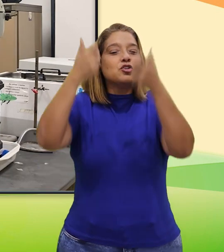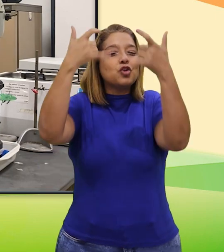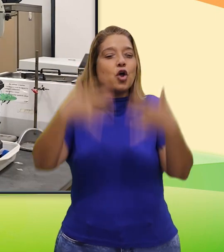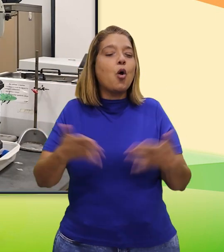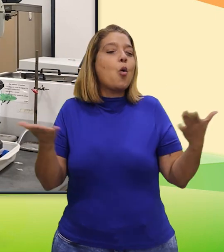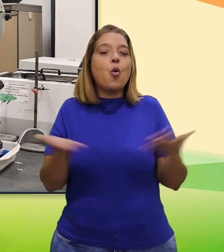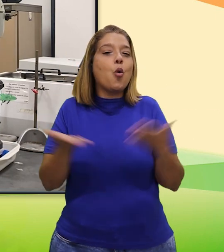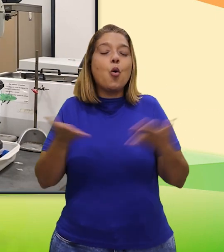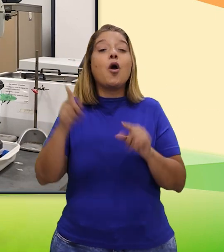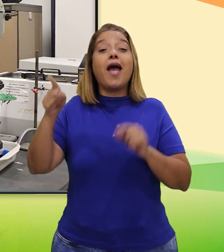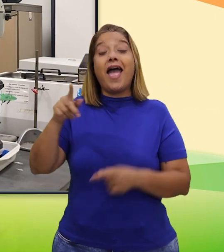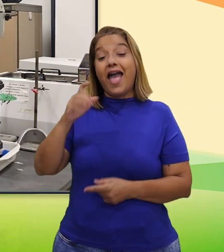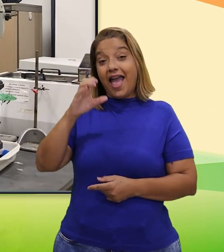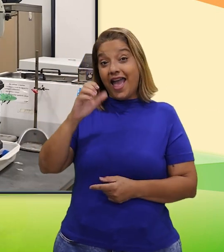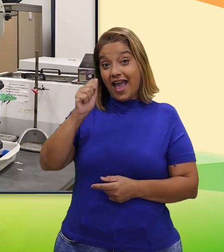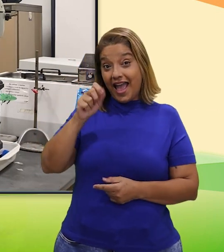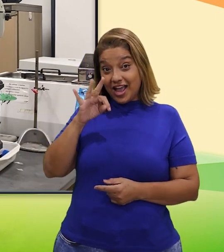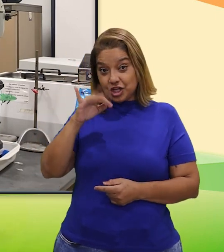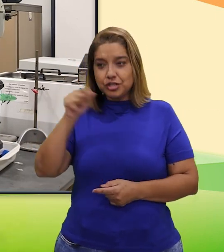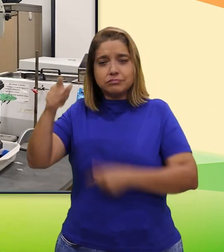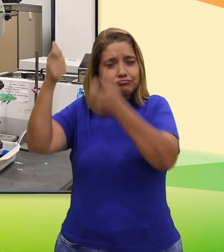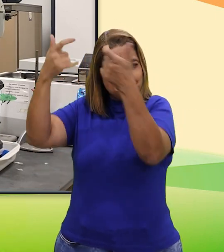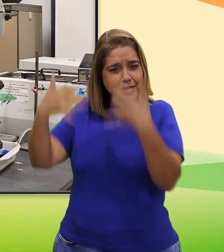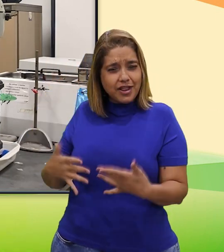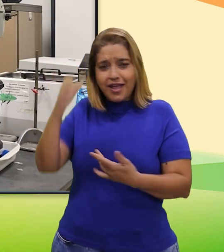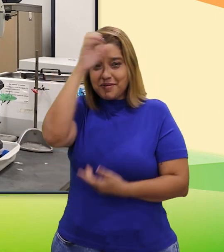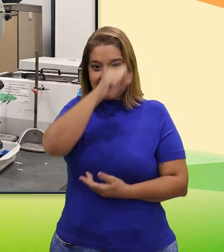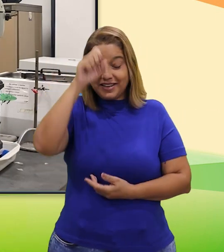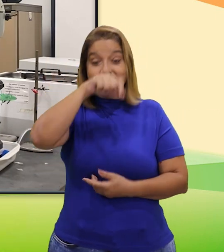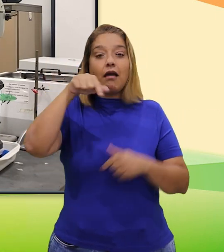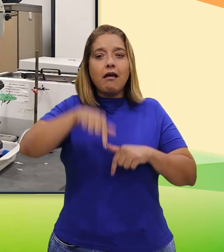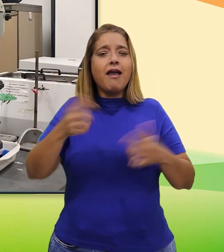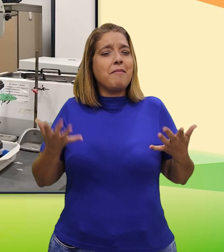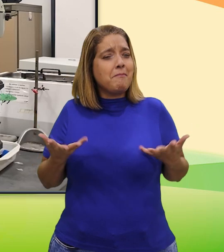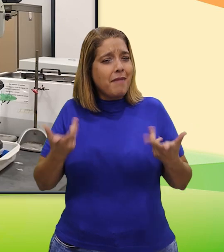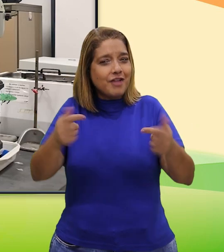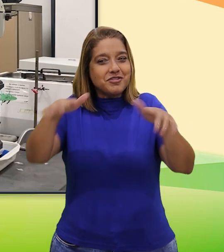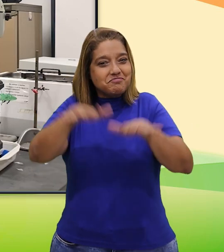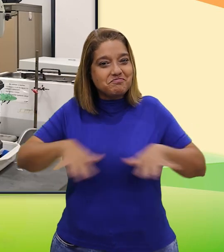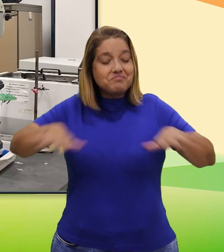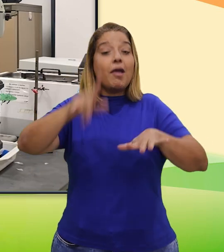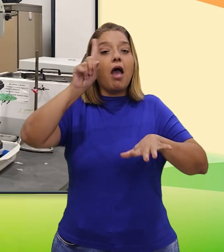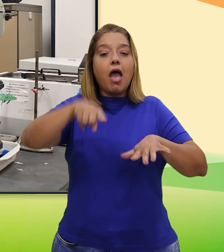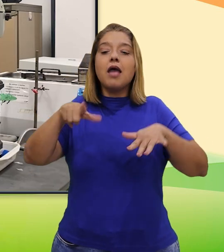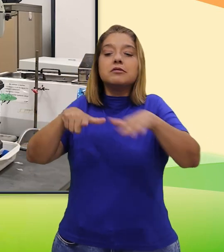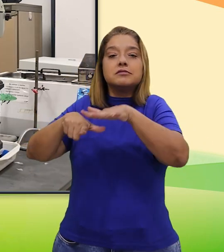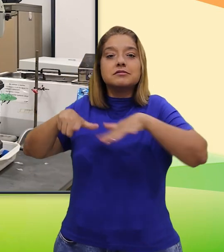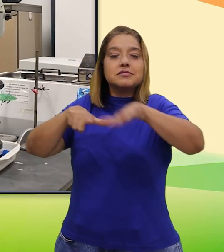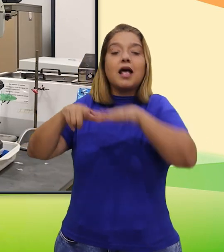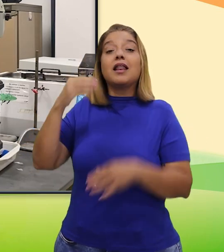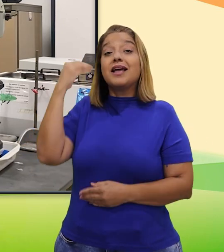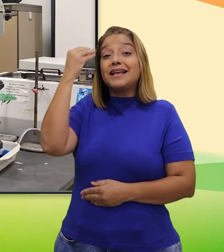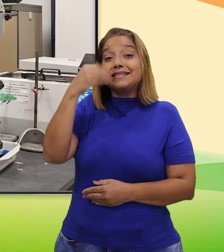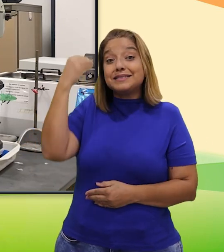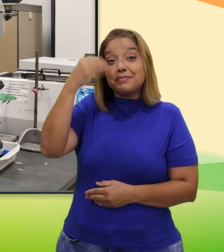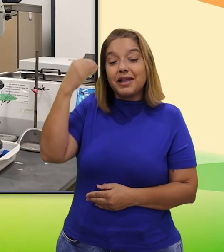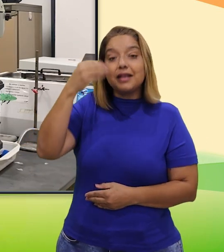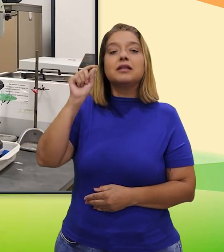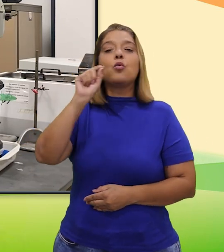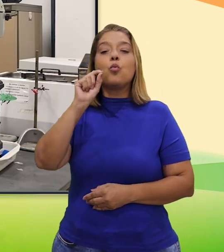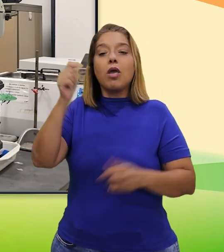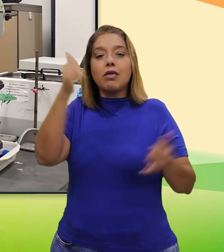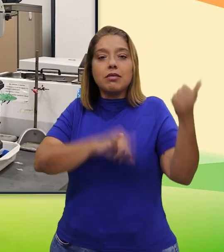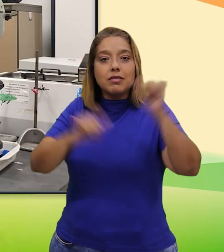te contar tudo que eu já aprendi hoje com a professora Kátia. Esse lugar aqui maravilhoso é o Laboratório de Química